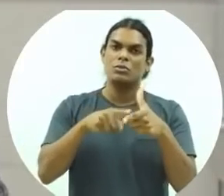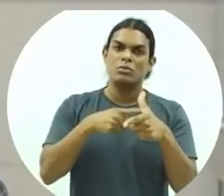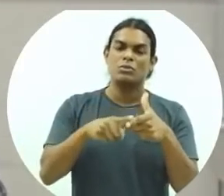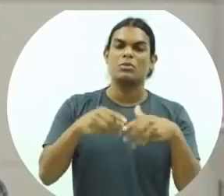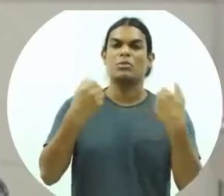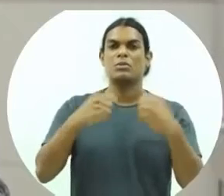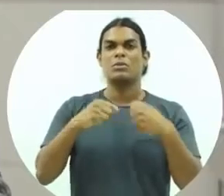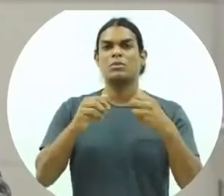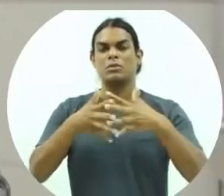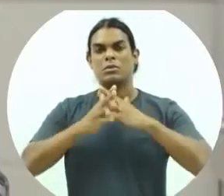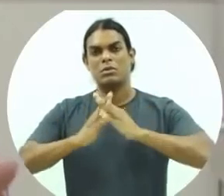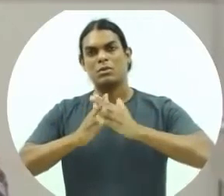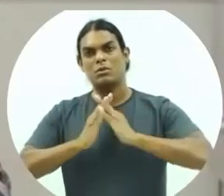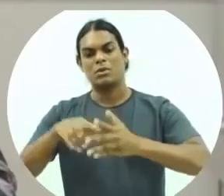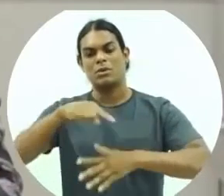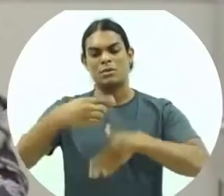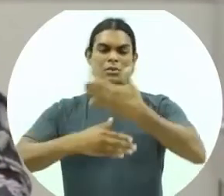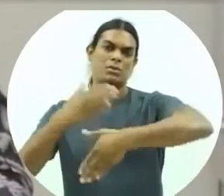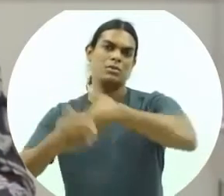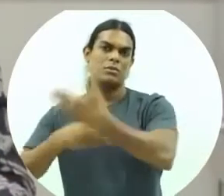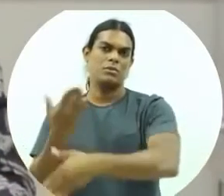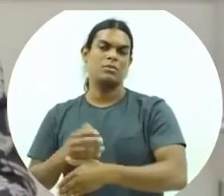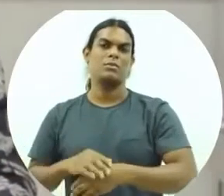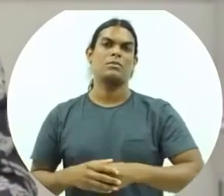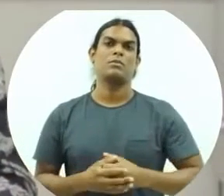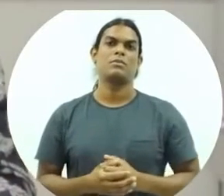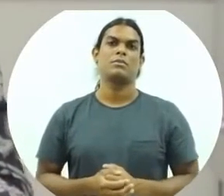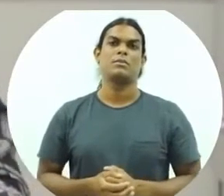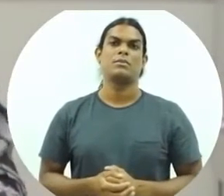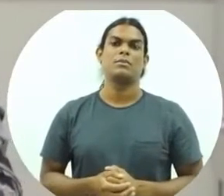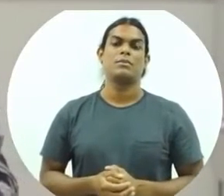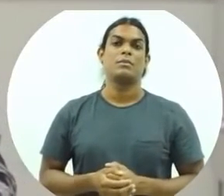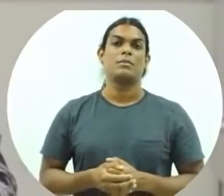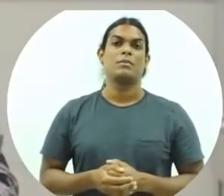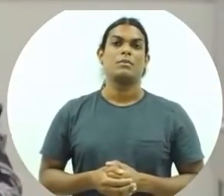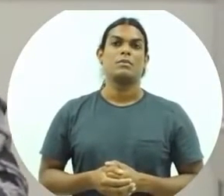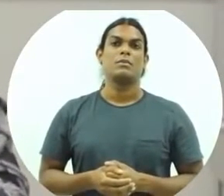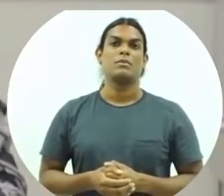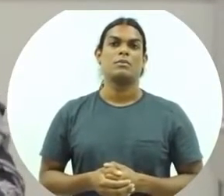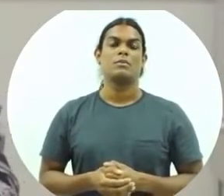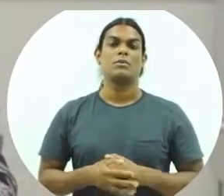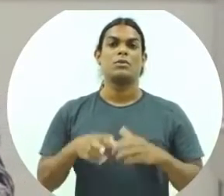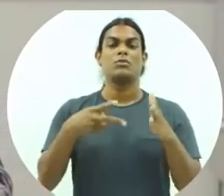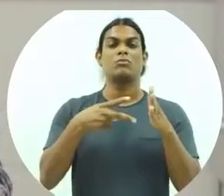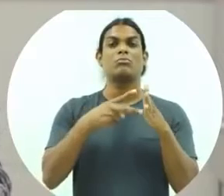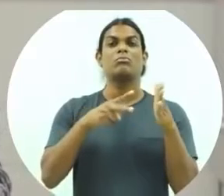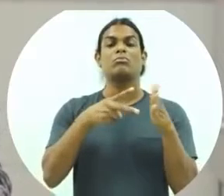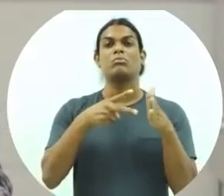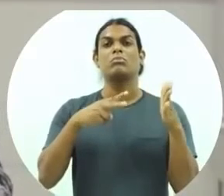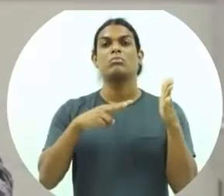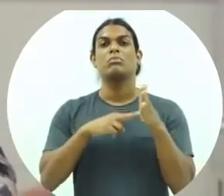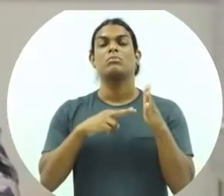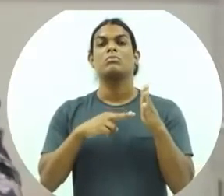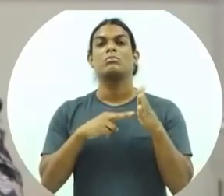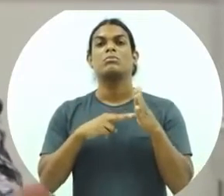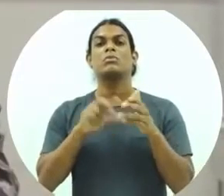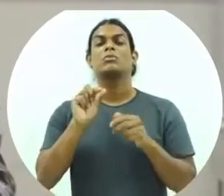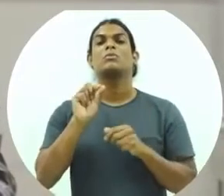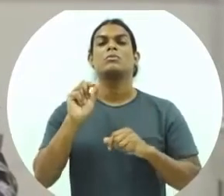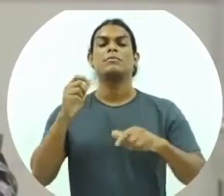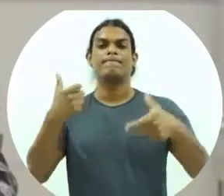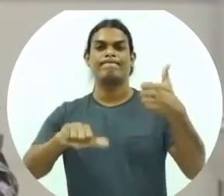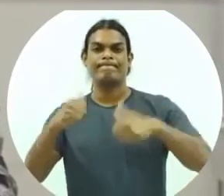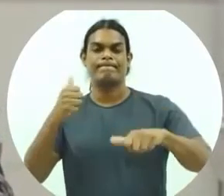críticos que podem impedir desse desempenho acontecer. Vamos a uma definição clara e objetiva do que